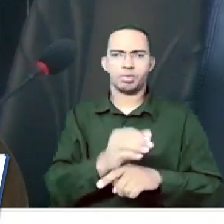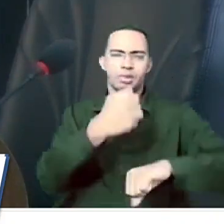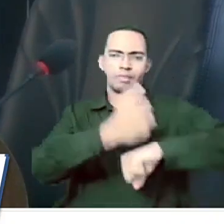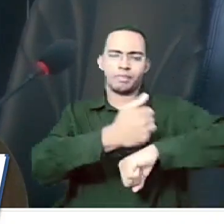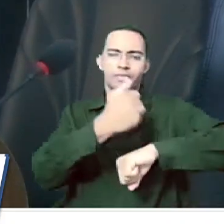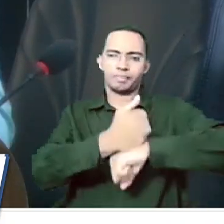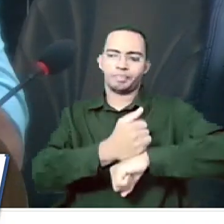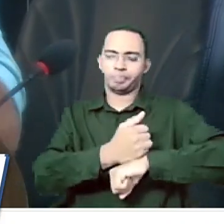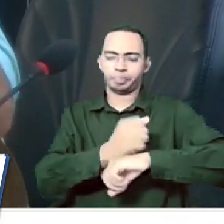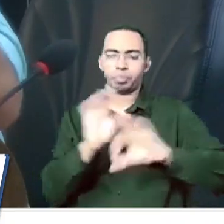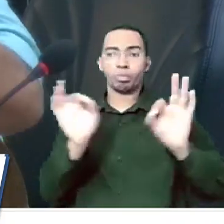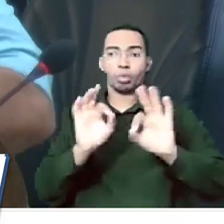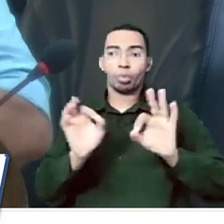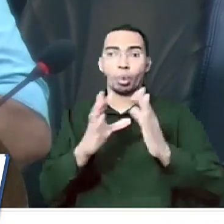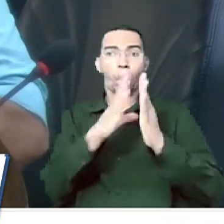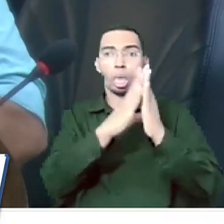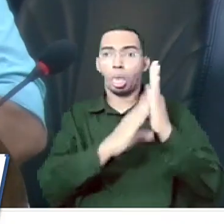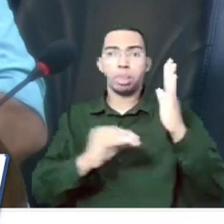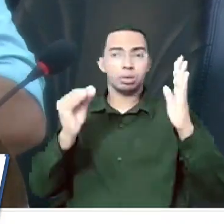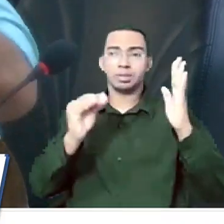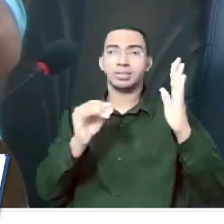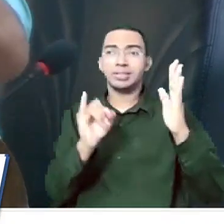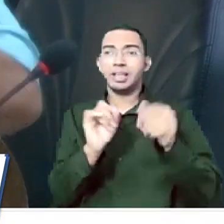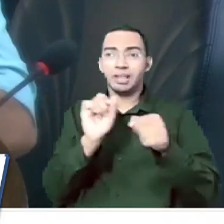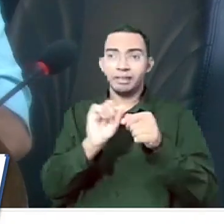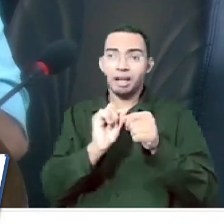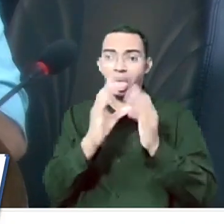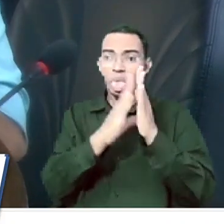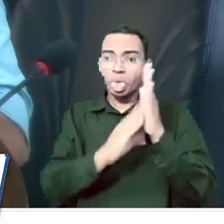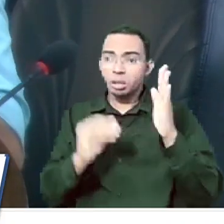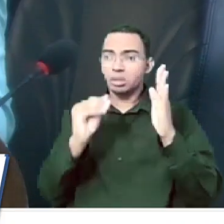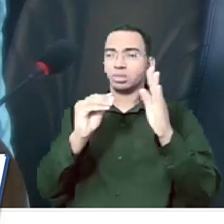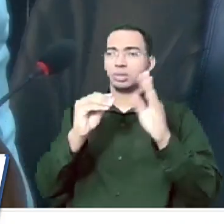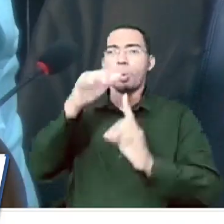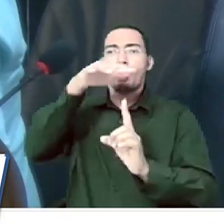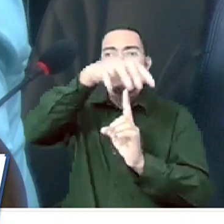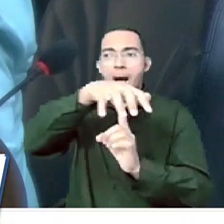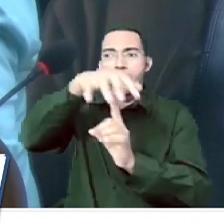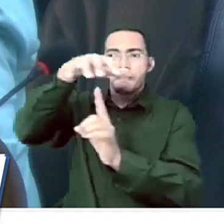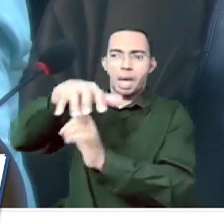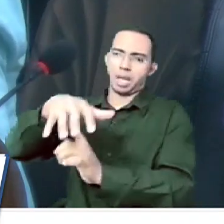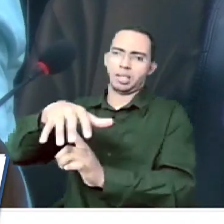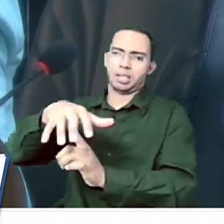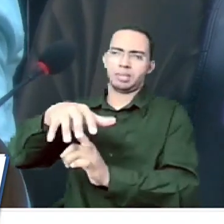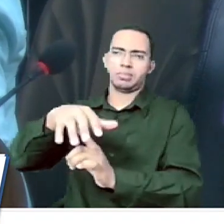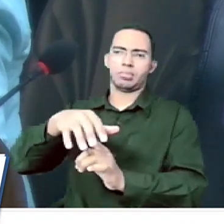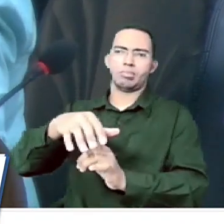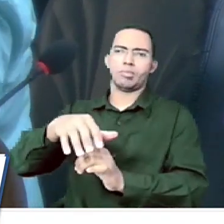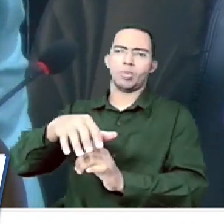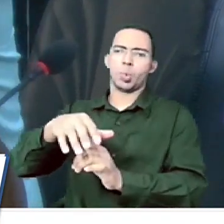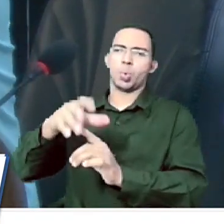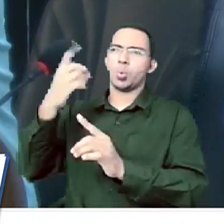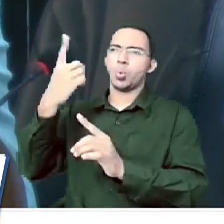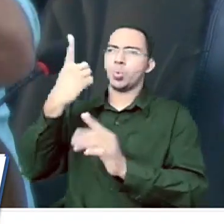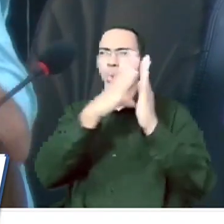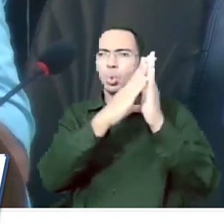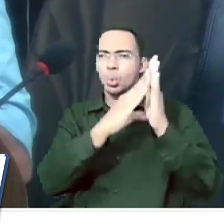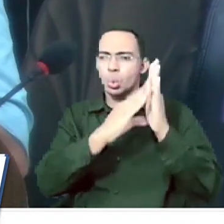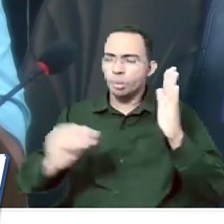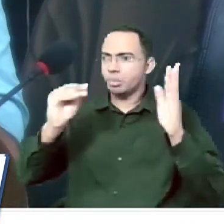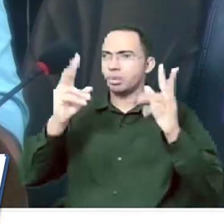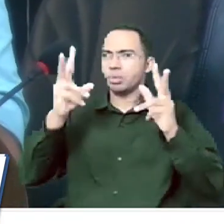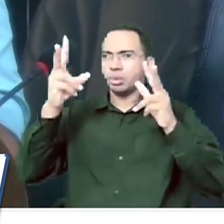tem modelo. Quando se faz um modelo de ponto de ônibus, não se faz um modelo como os tubos